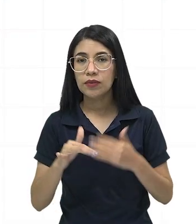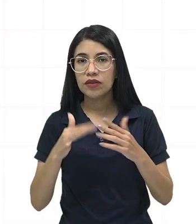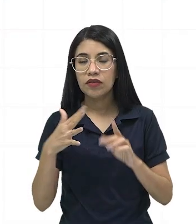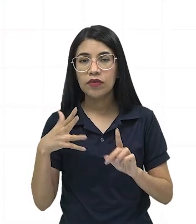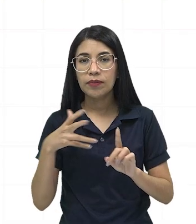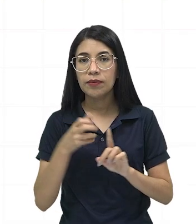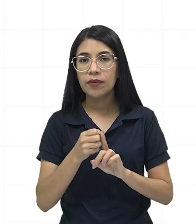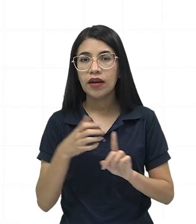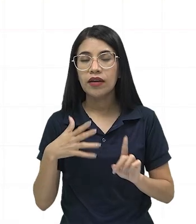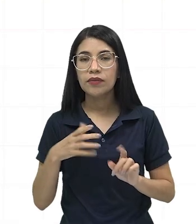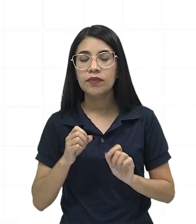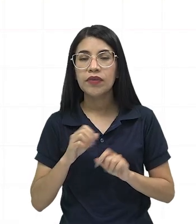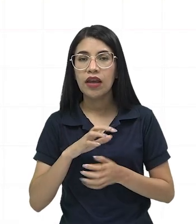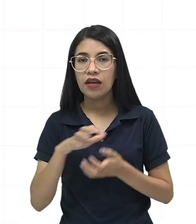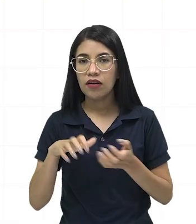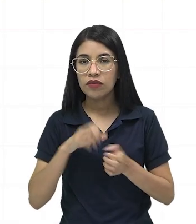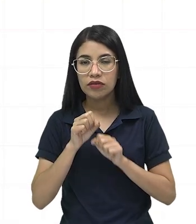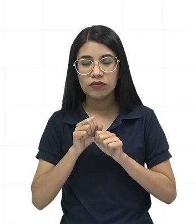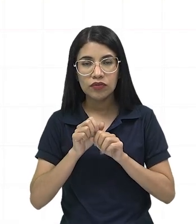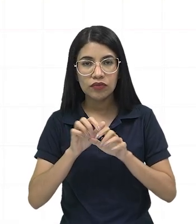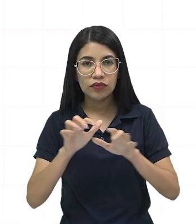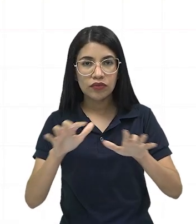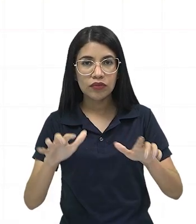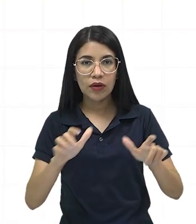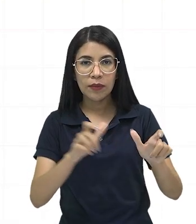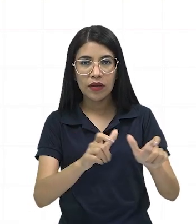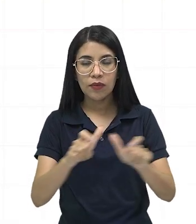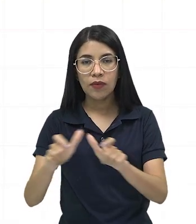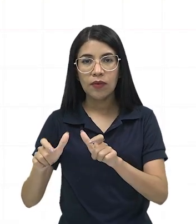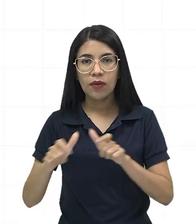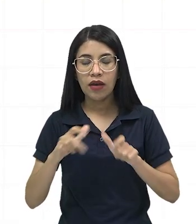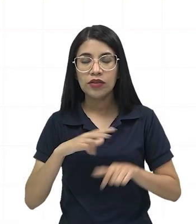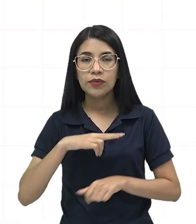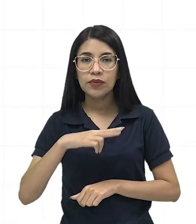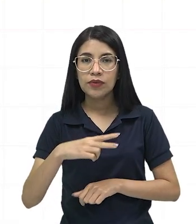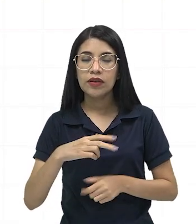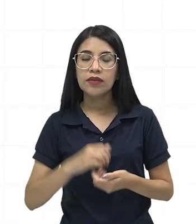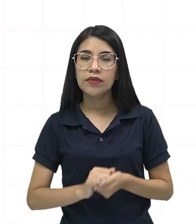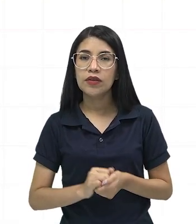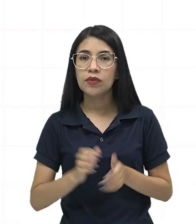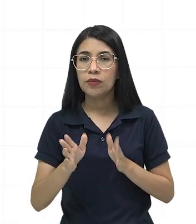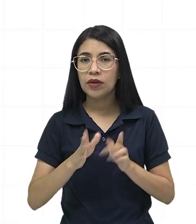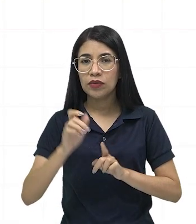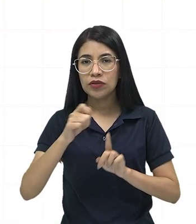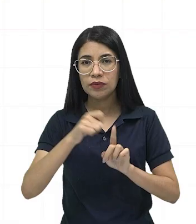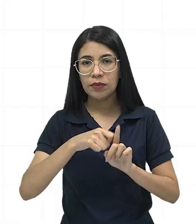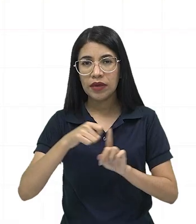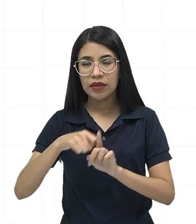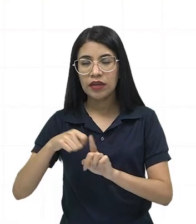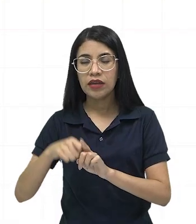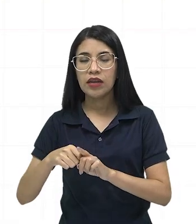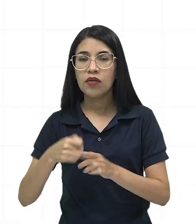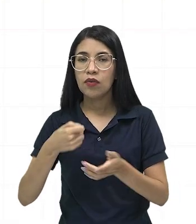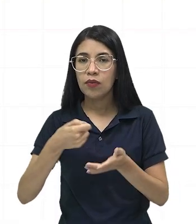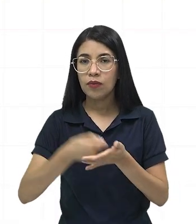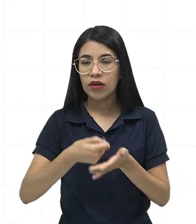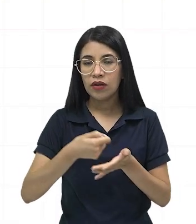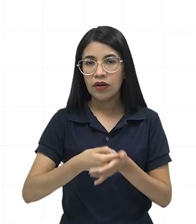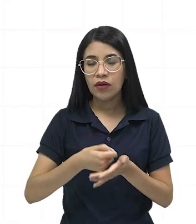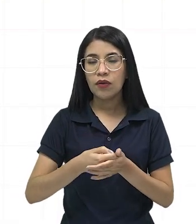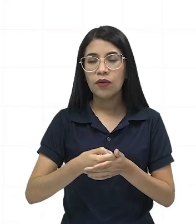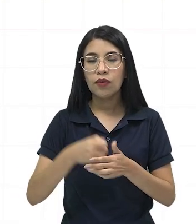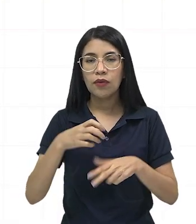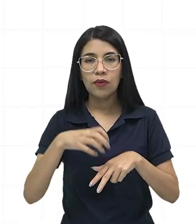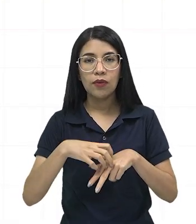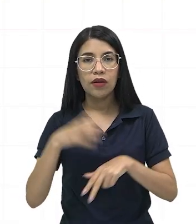revolta rapidamente se espalhou por outras regiões de Portugal e em poucos meses forçou o rei Dom João VI a aceitar